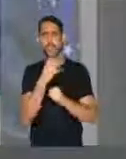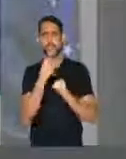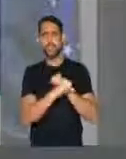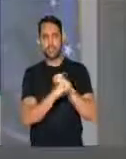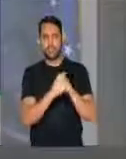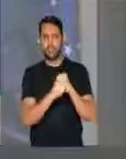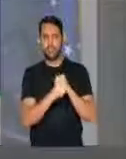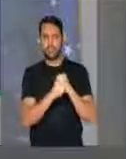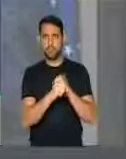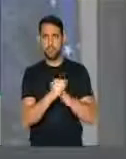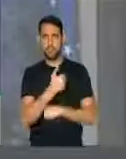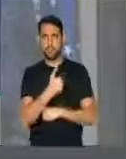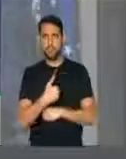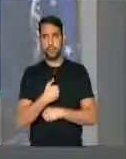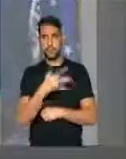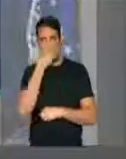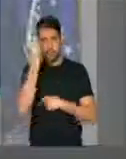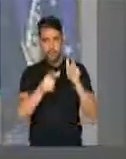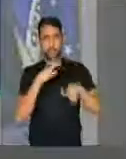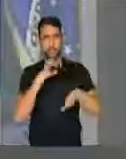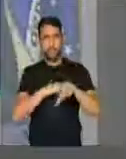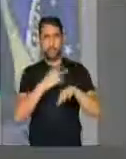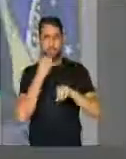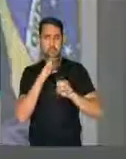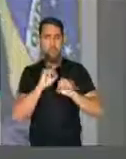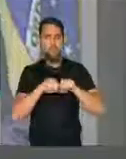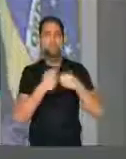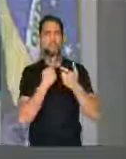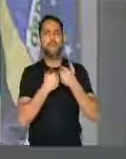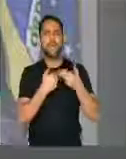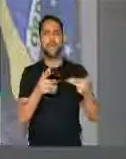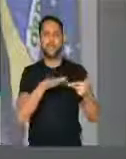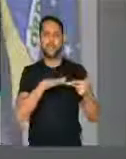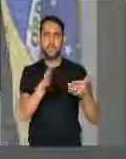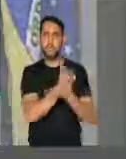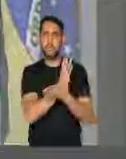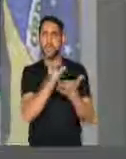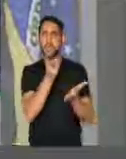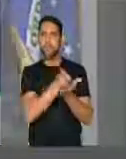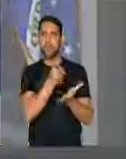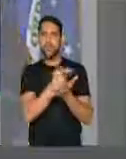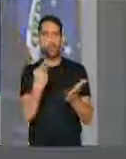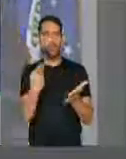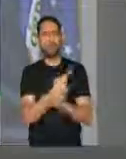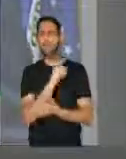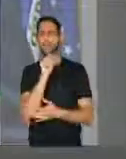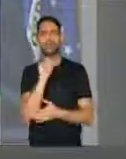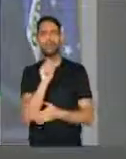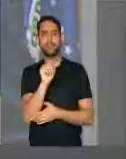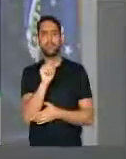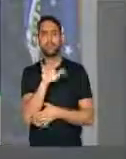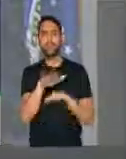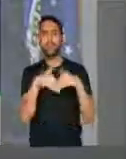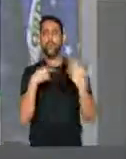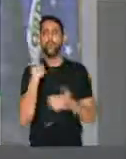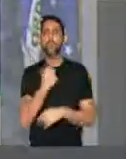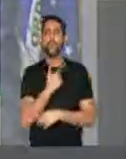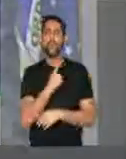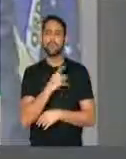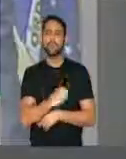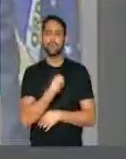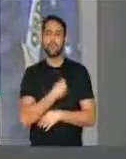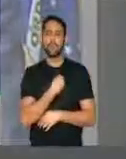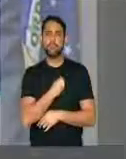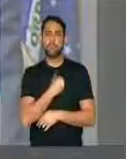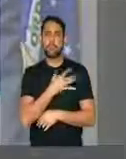13 anos. E esse pessoal tem mais boa vontade. A mesma coisa acontece quando nós